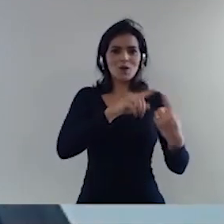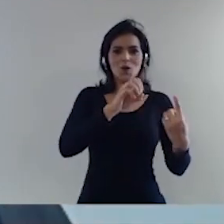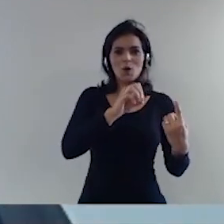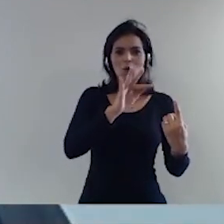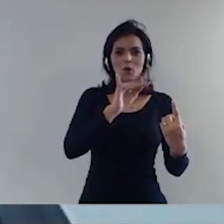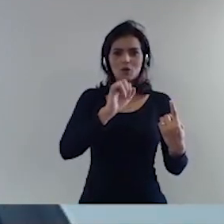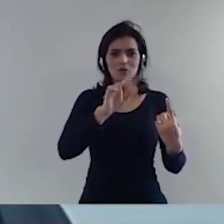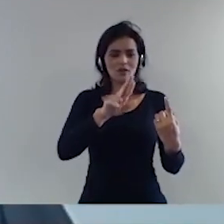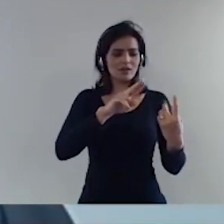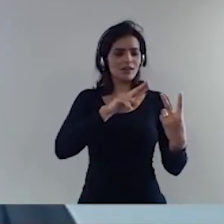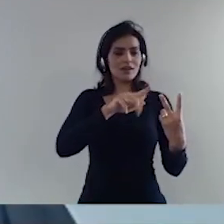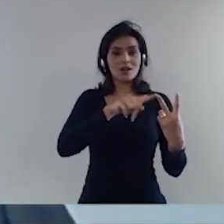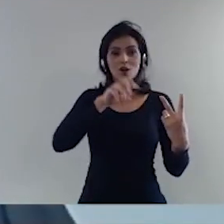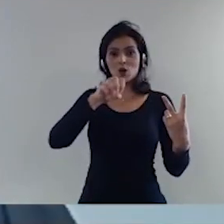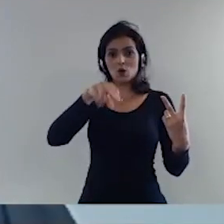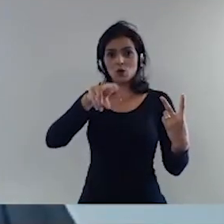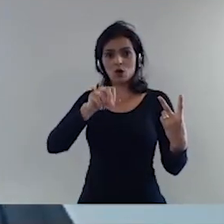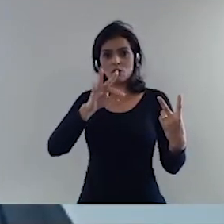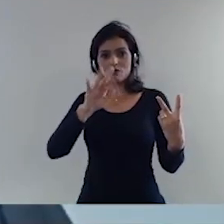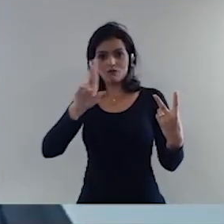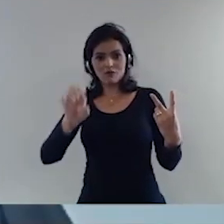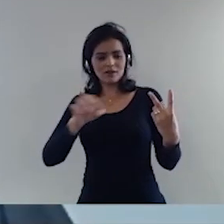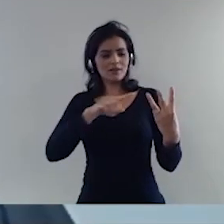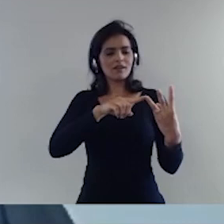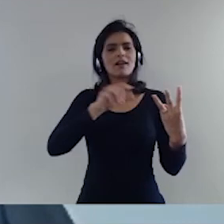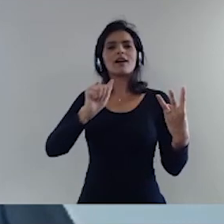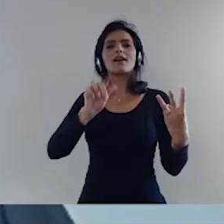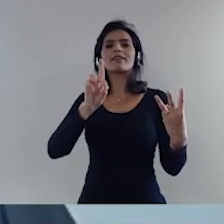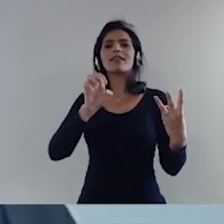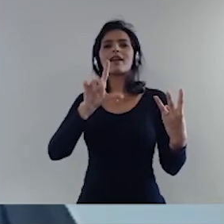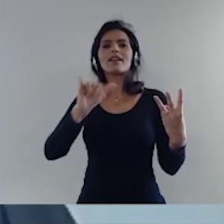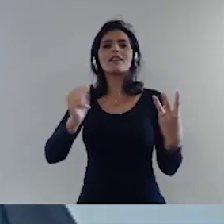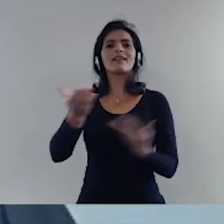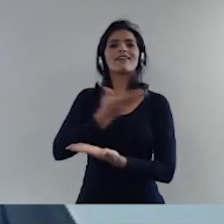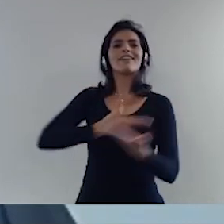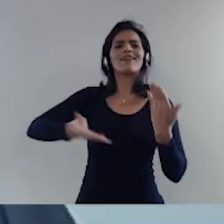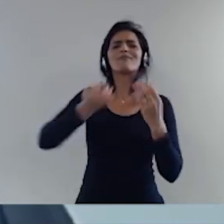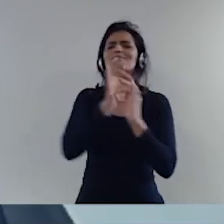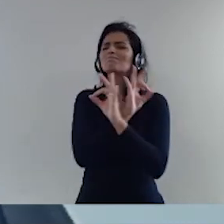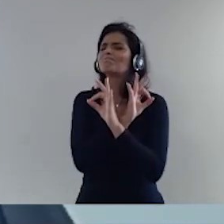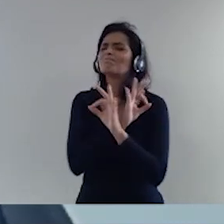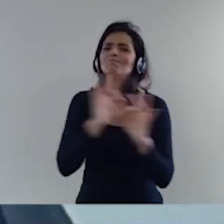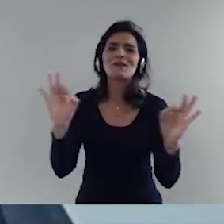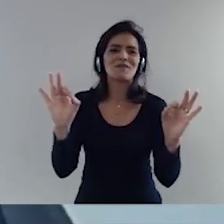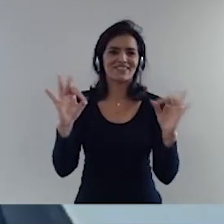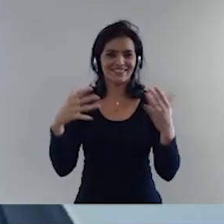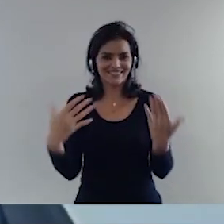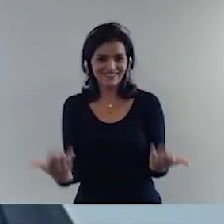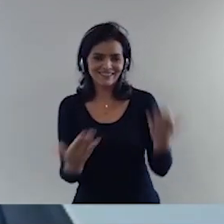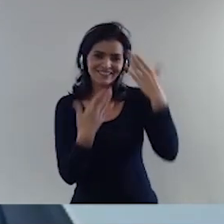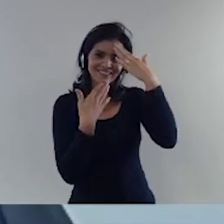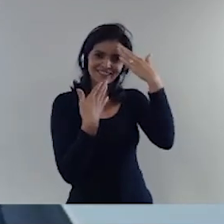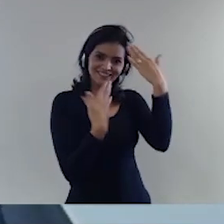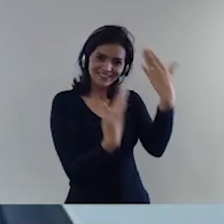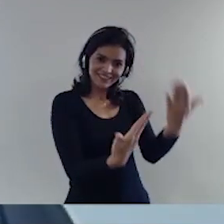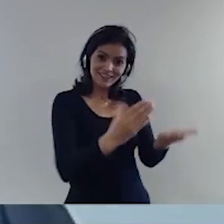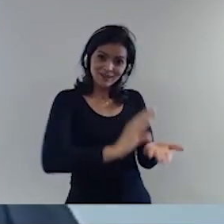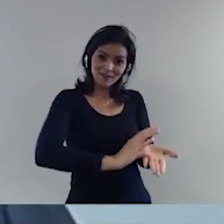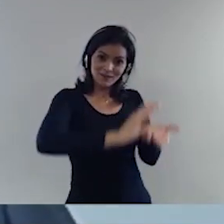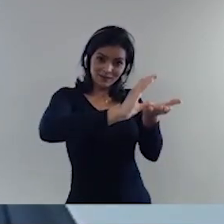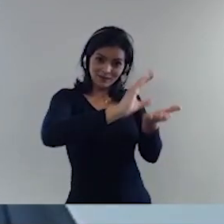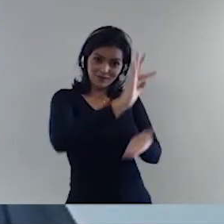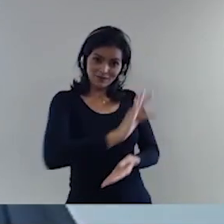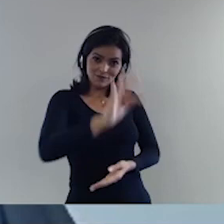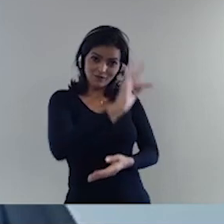Ofir, Onofre e Adélia. Isso é sempre muito bom. Quero dar meus agradecimentos ao Conselho